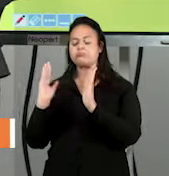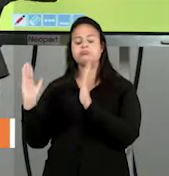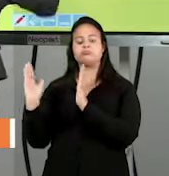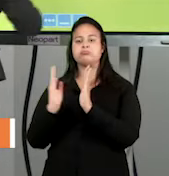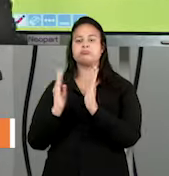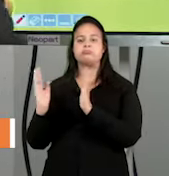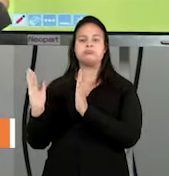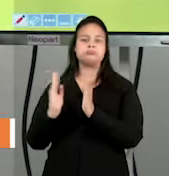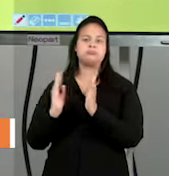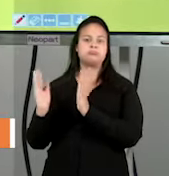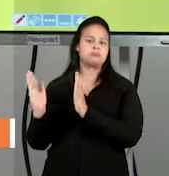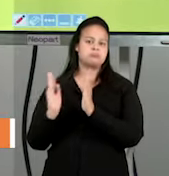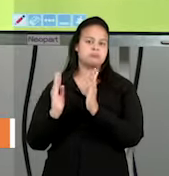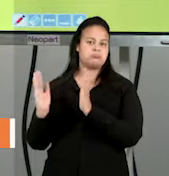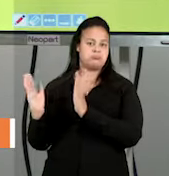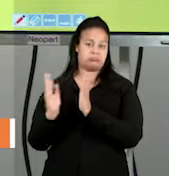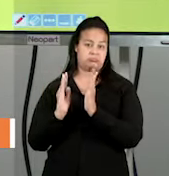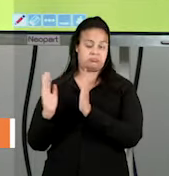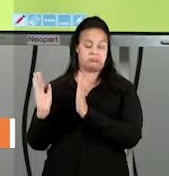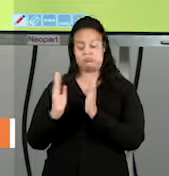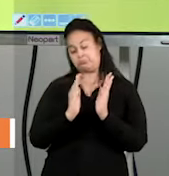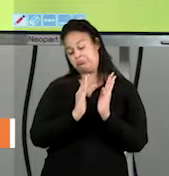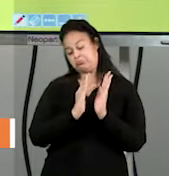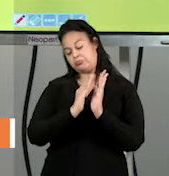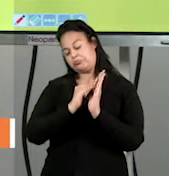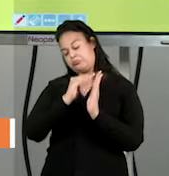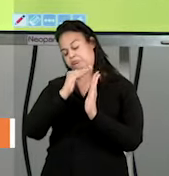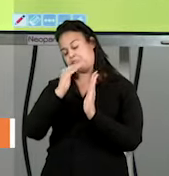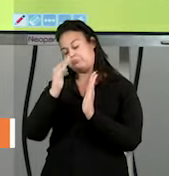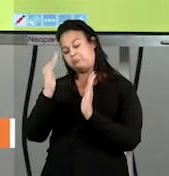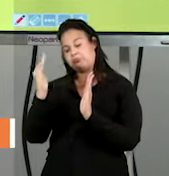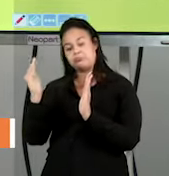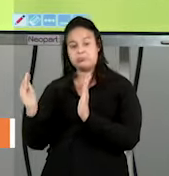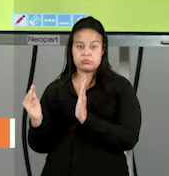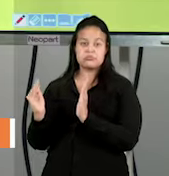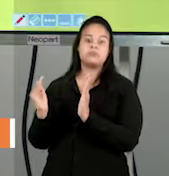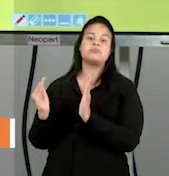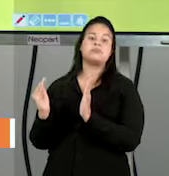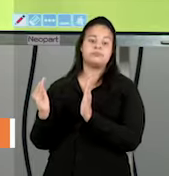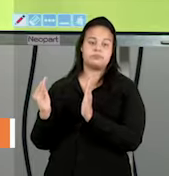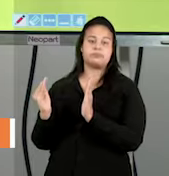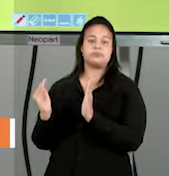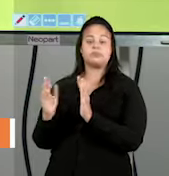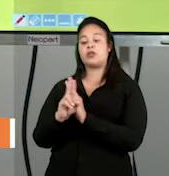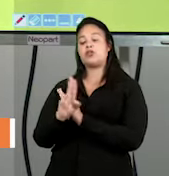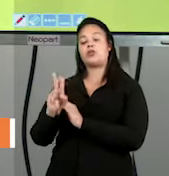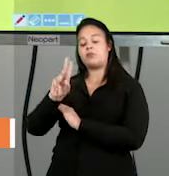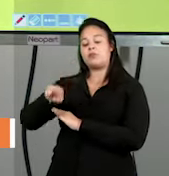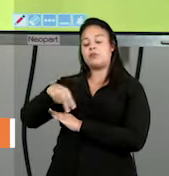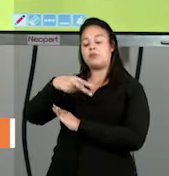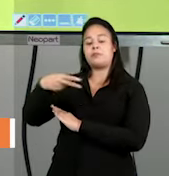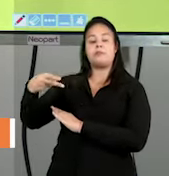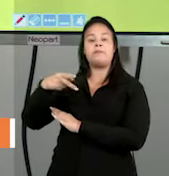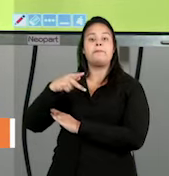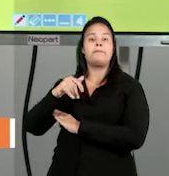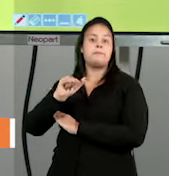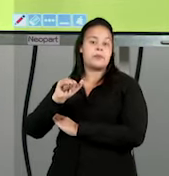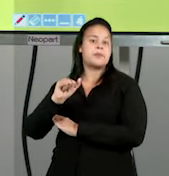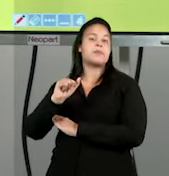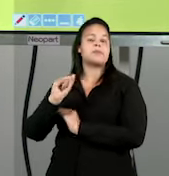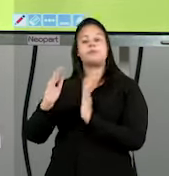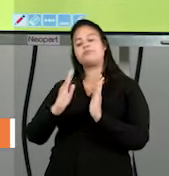valor, né, nessa constante, nesse valor que é chamado de π, é uma